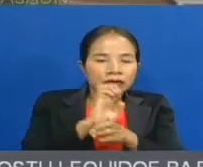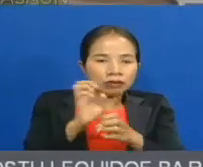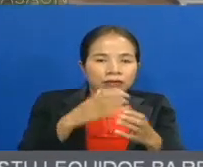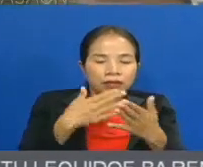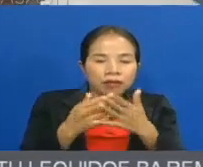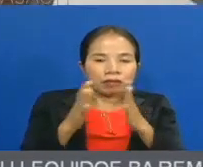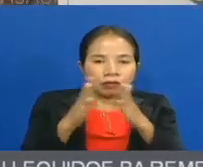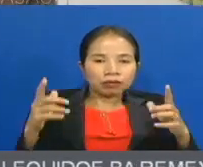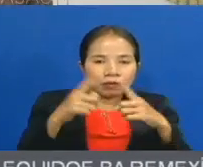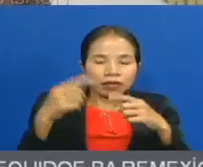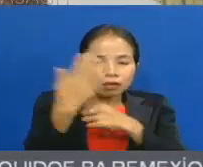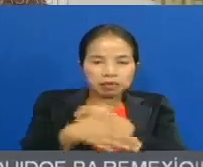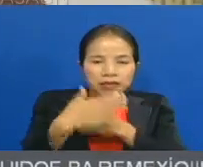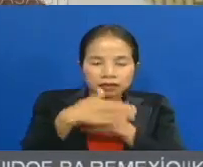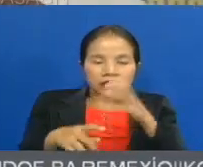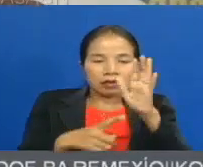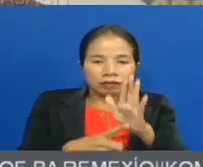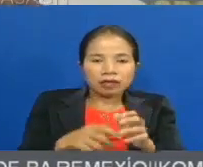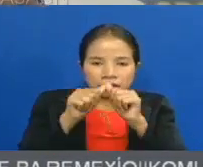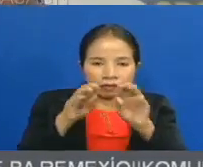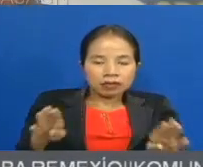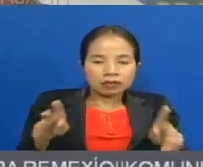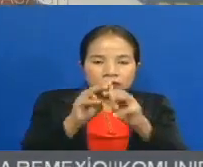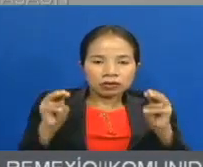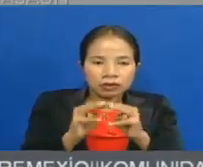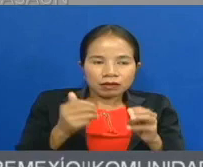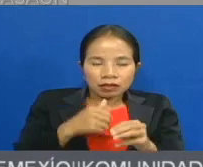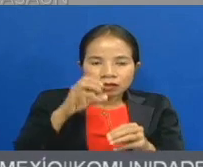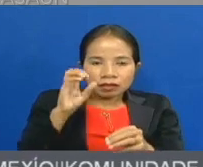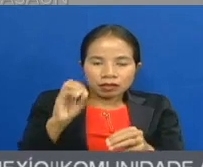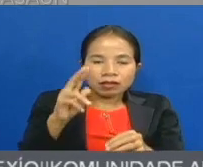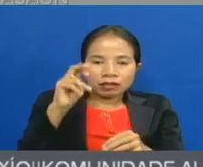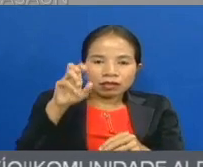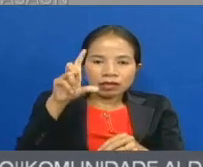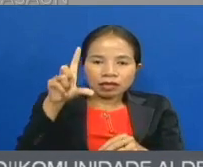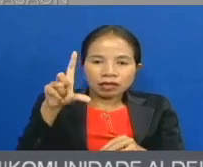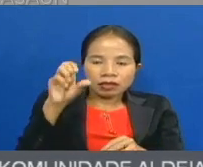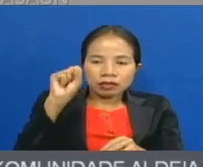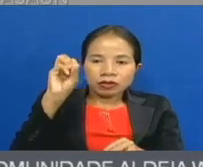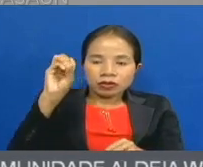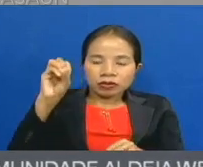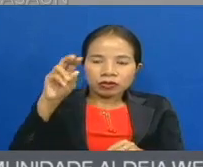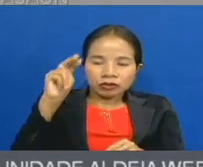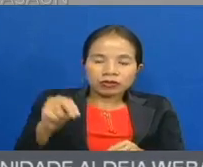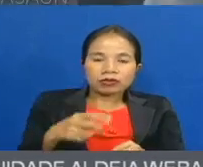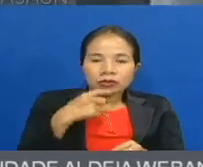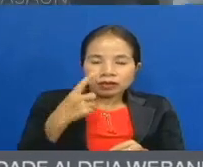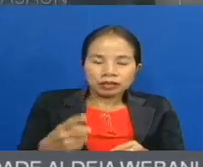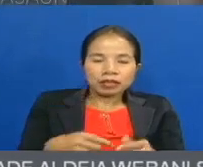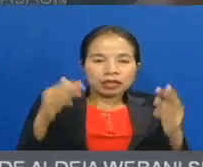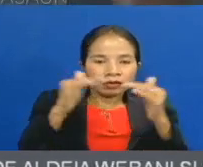bebot ba nação né. Representante administrador município Ainaro Nelson Francisco considera consultação de